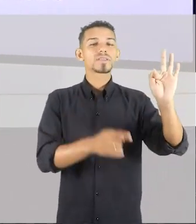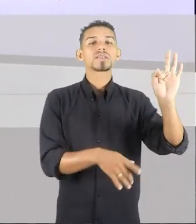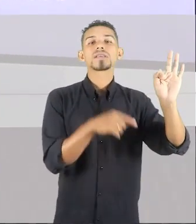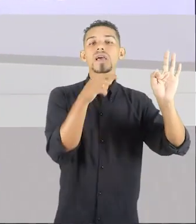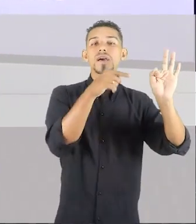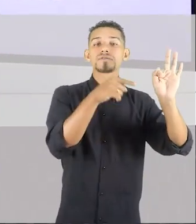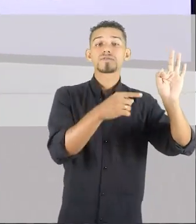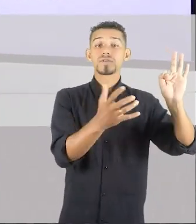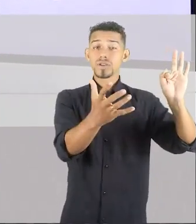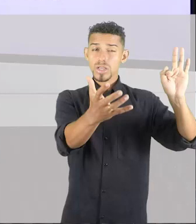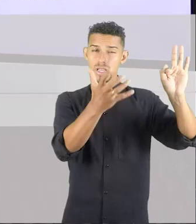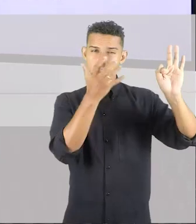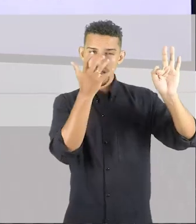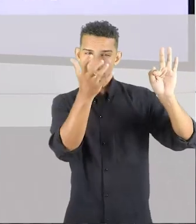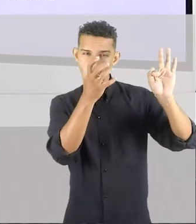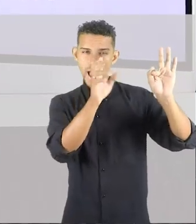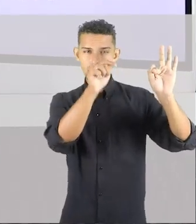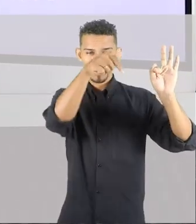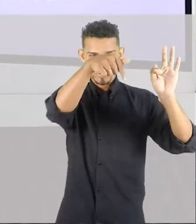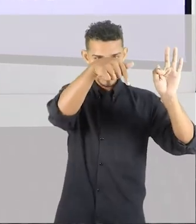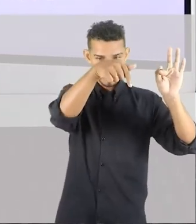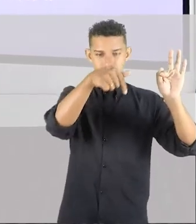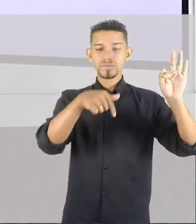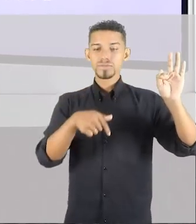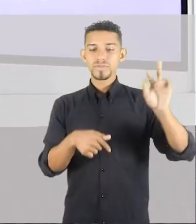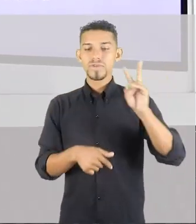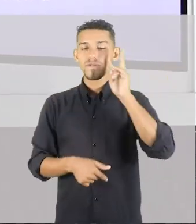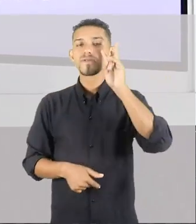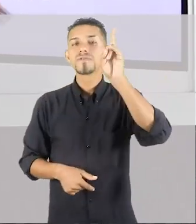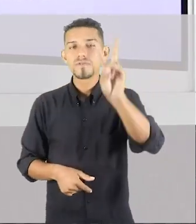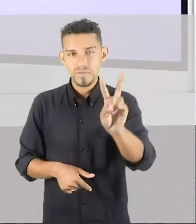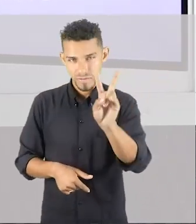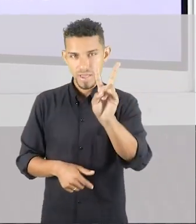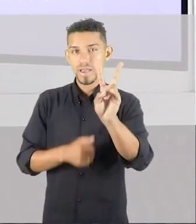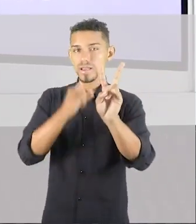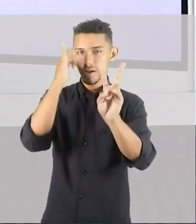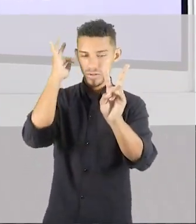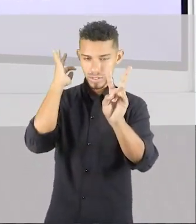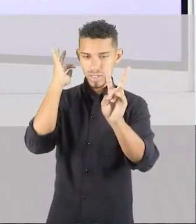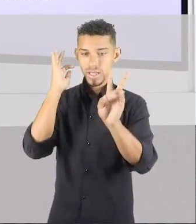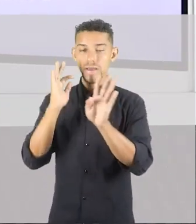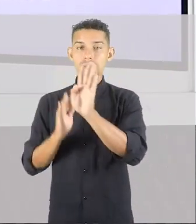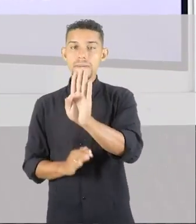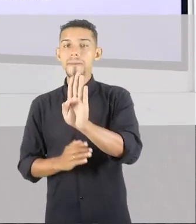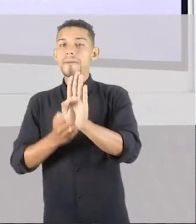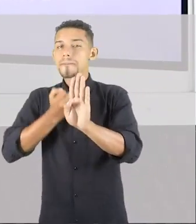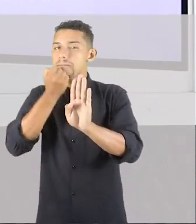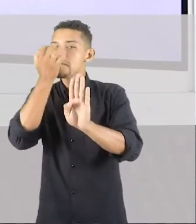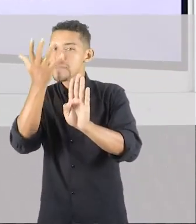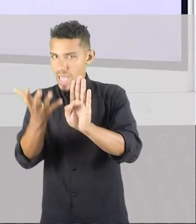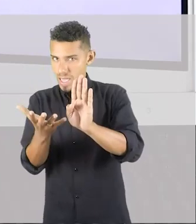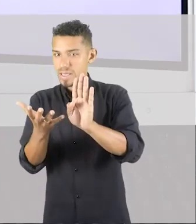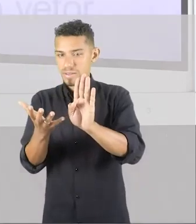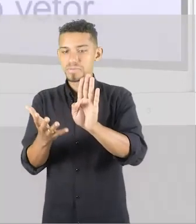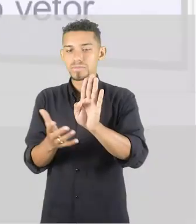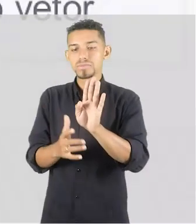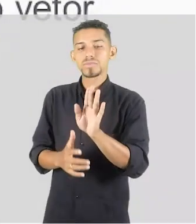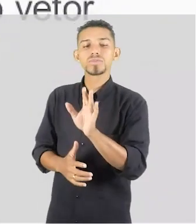formulazinha para a gente decorar de força magnética, tá? Quero ver bem sem óculos. Então é essa que a gente vai usar,